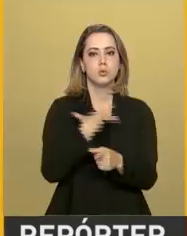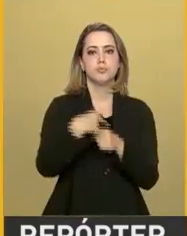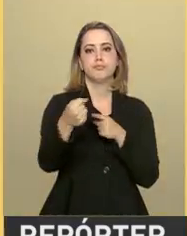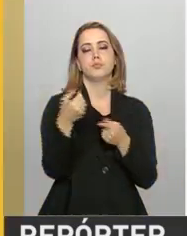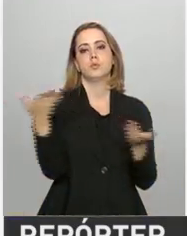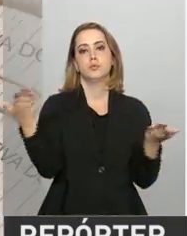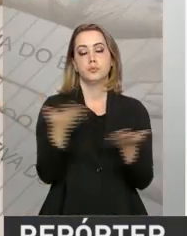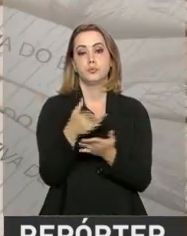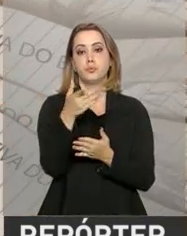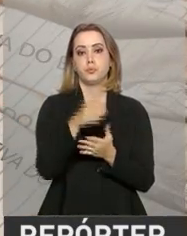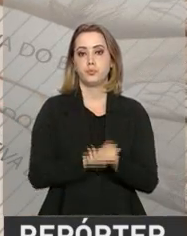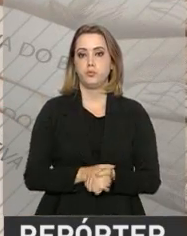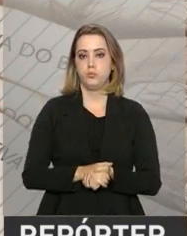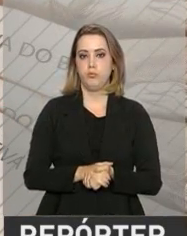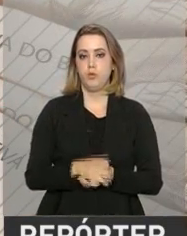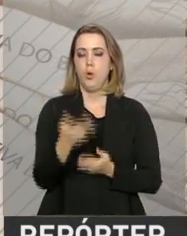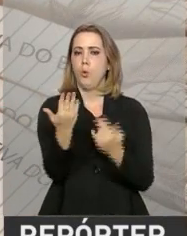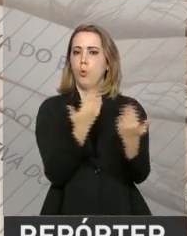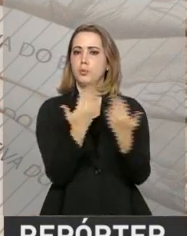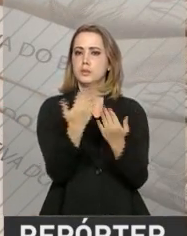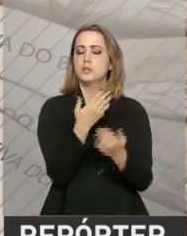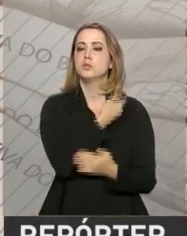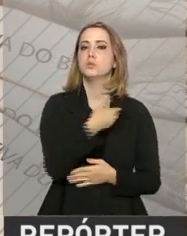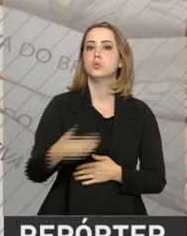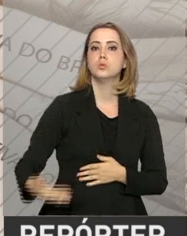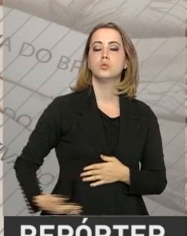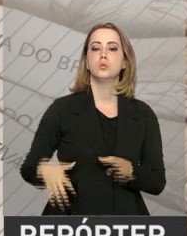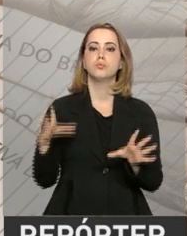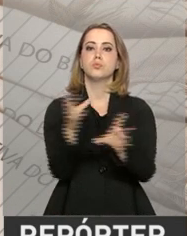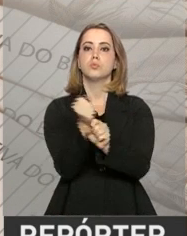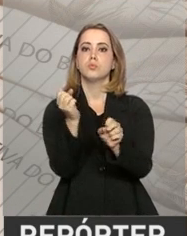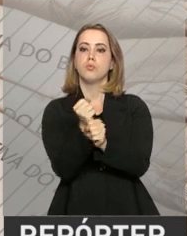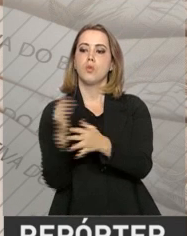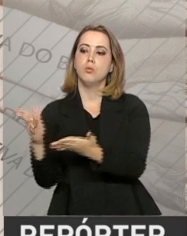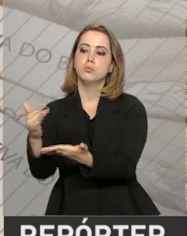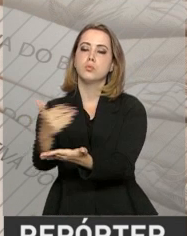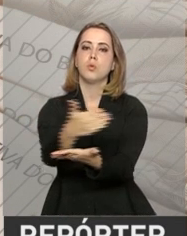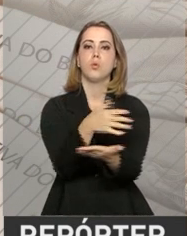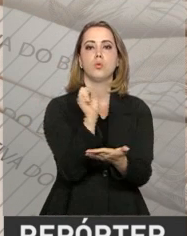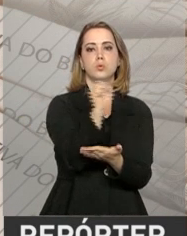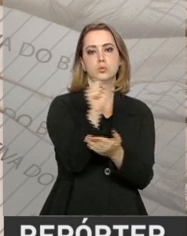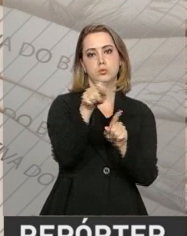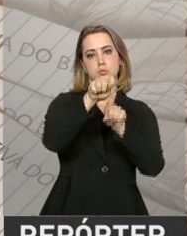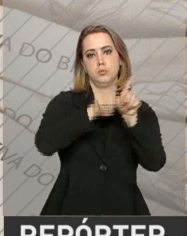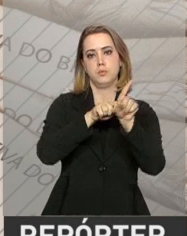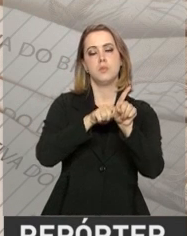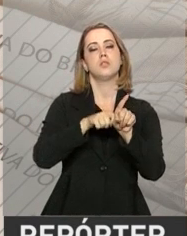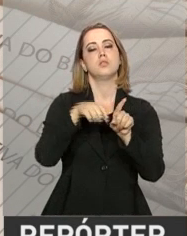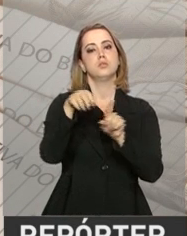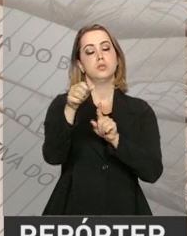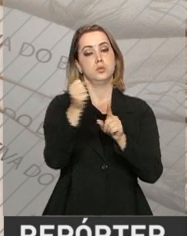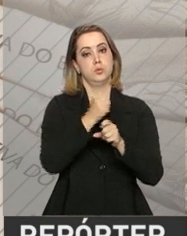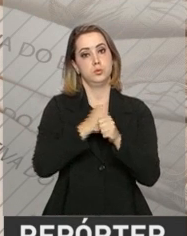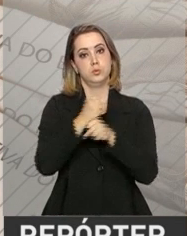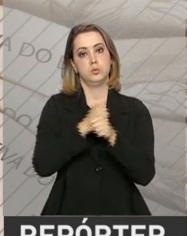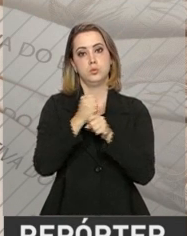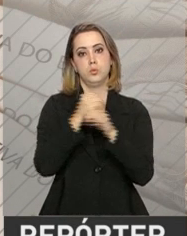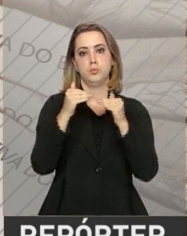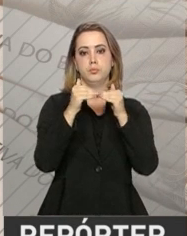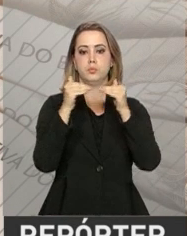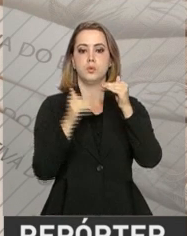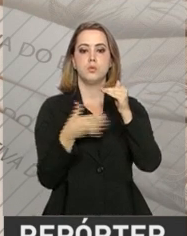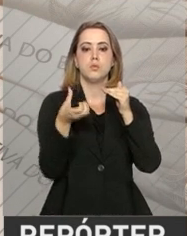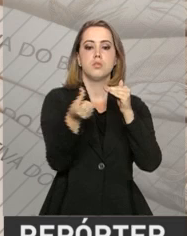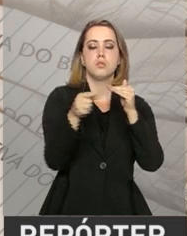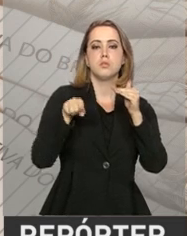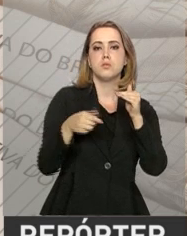aqui. No caso do governo, a arrecadação nos 8 primeiros meses do ano teve queda real de